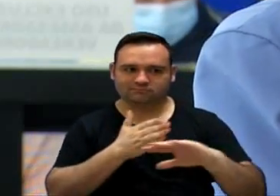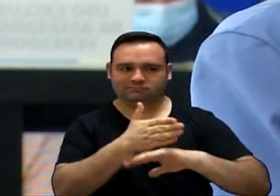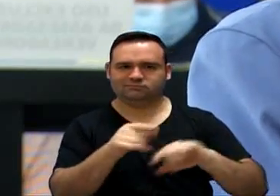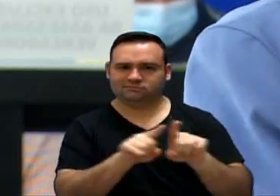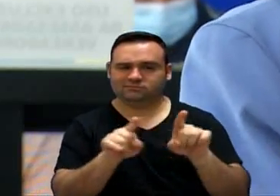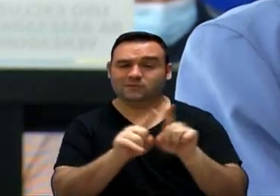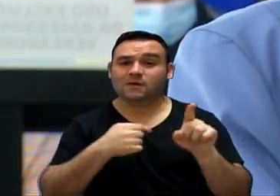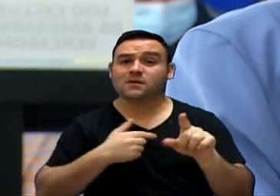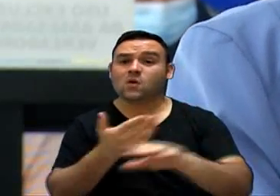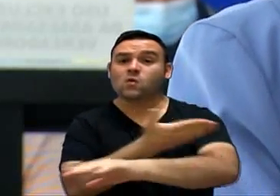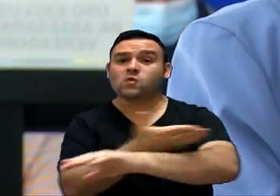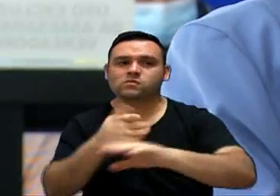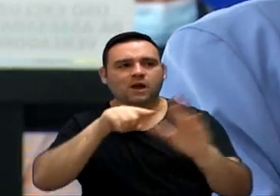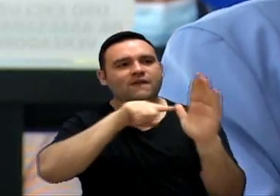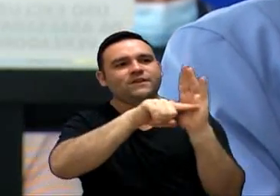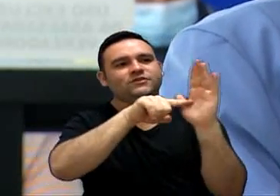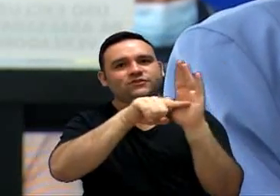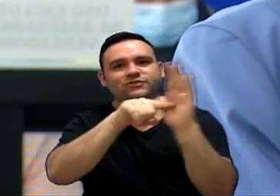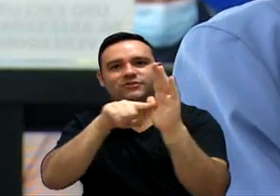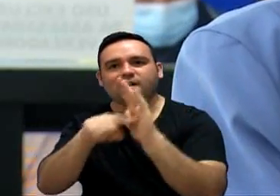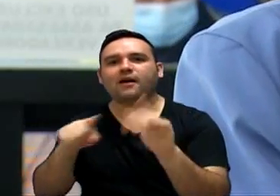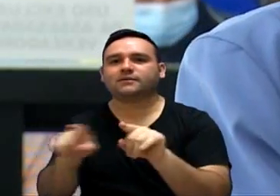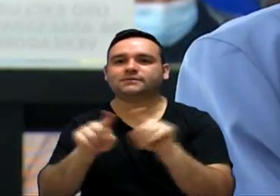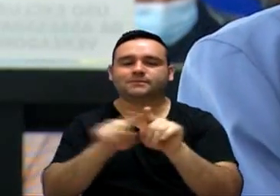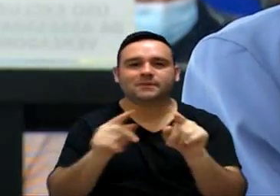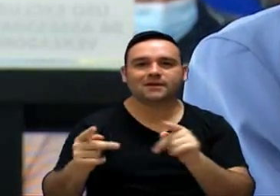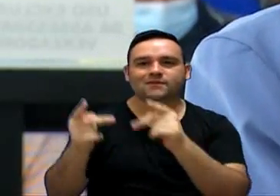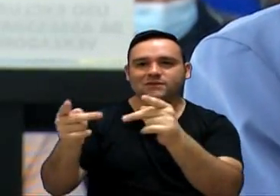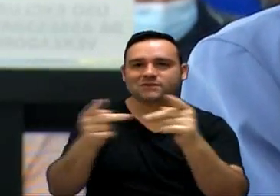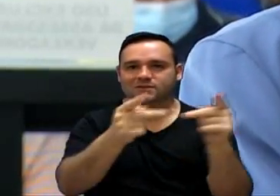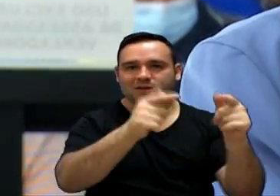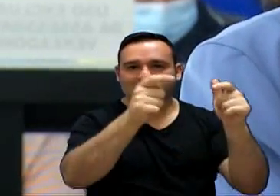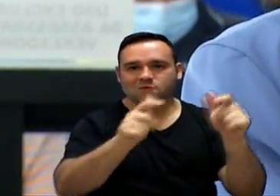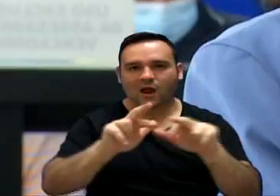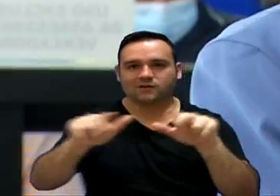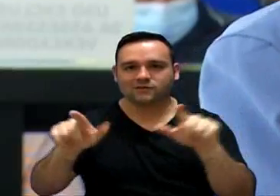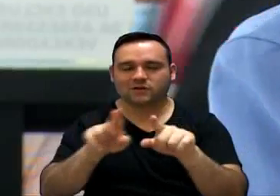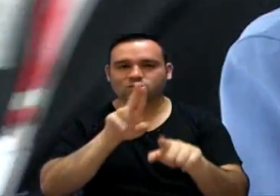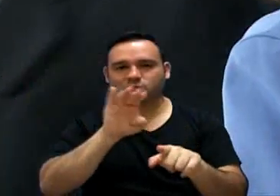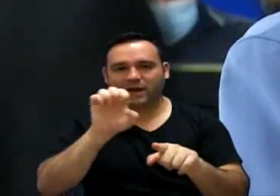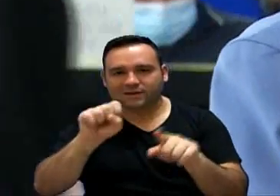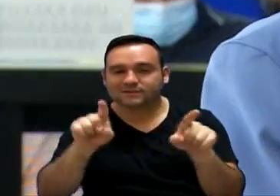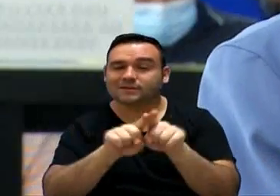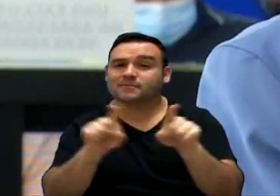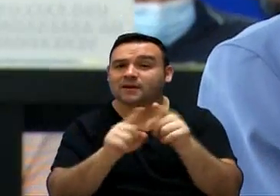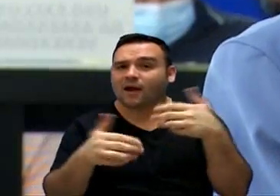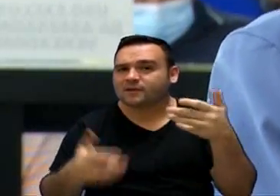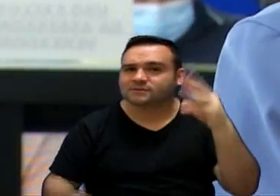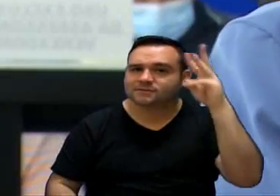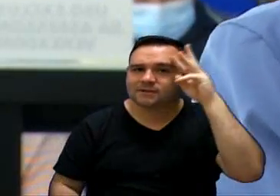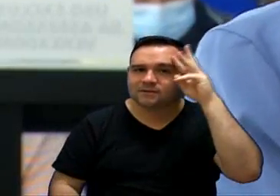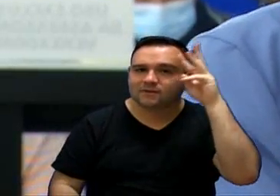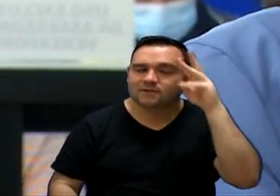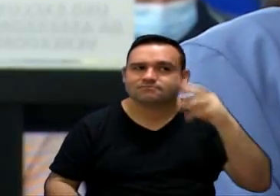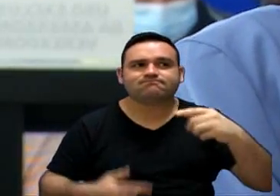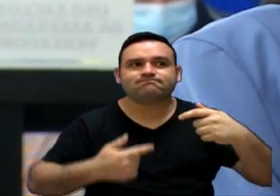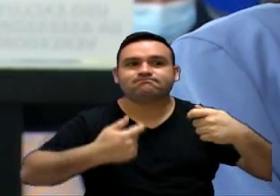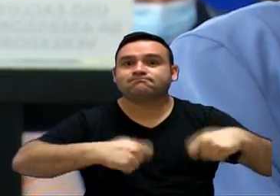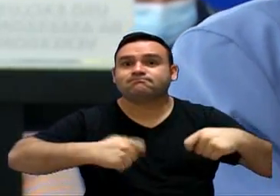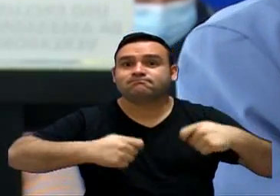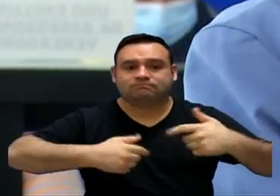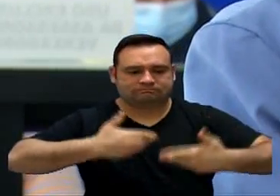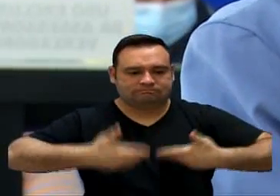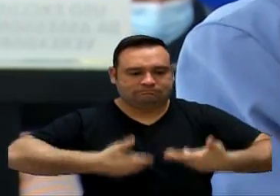tenho o hábito de investigar, né, de passar, visitar várias unidades básicas de saúde, e na terça-feira eu precisei desse